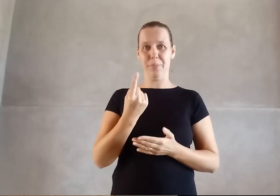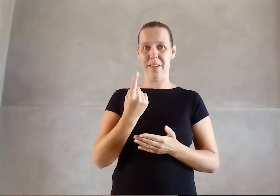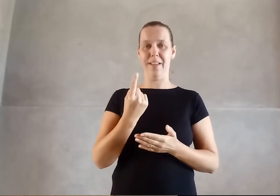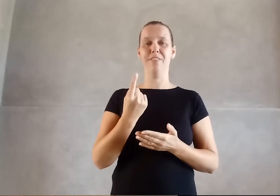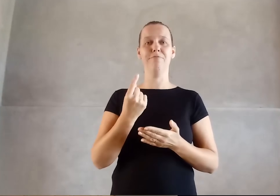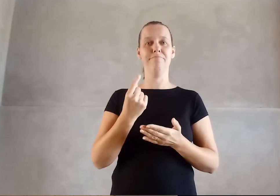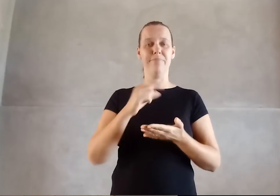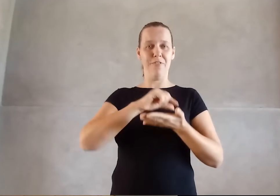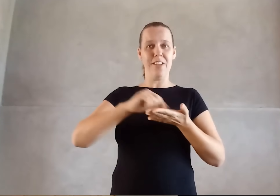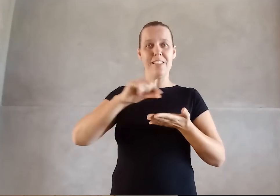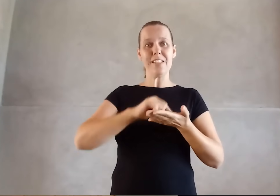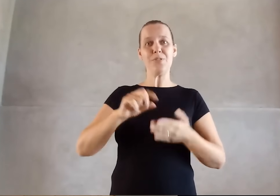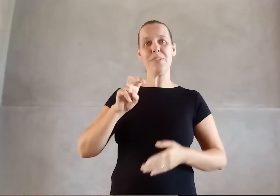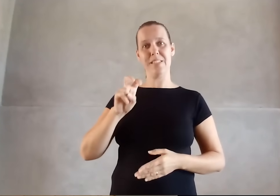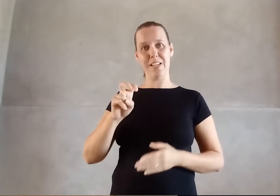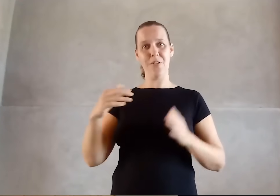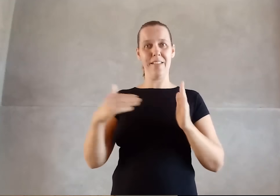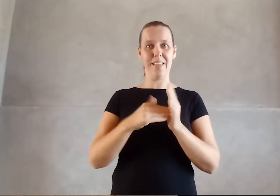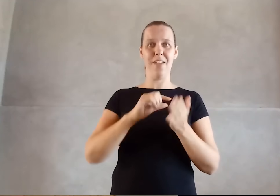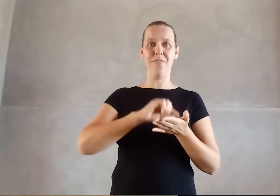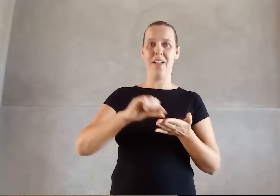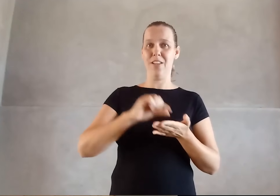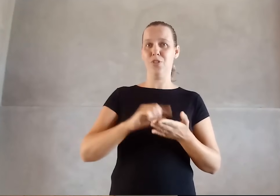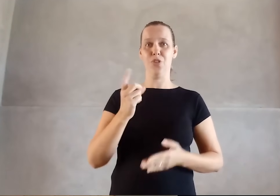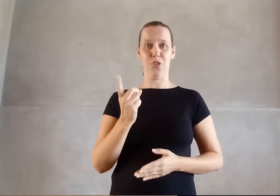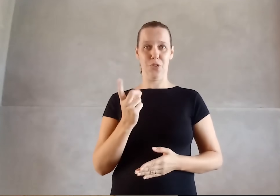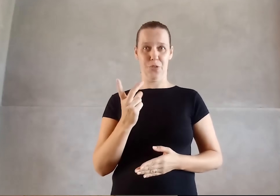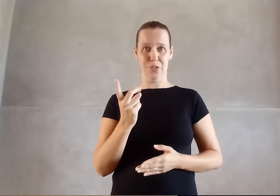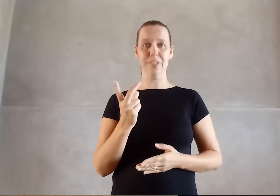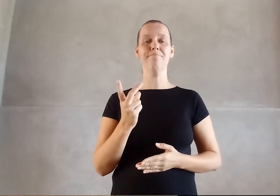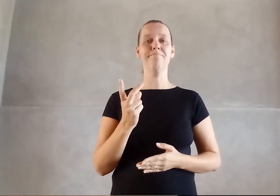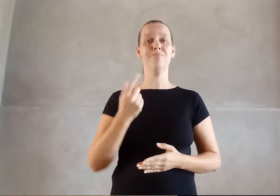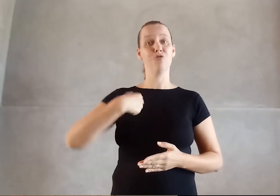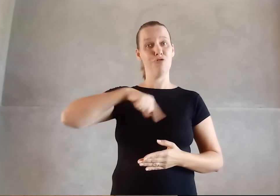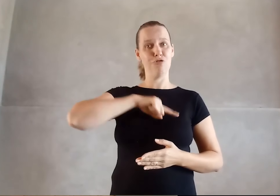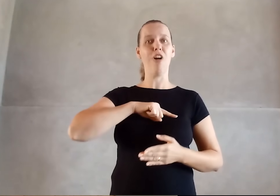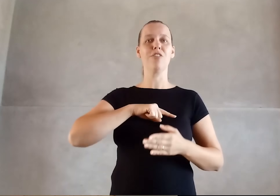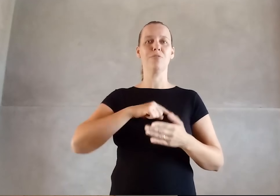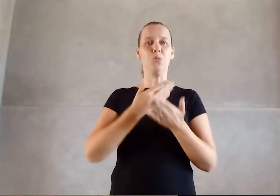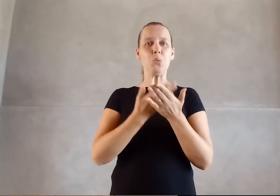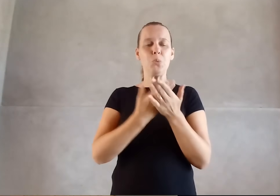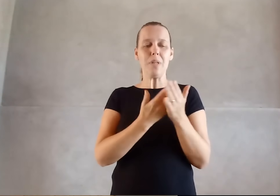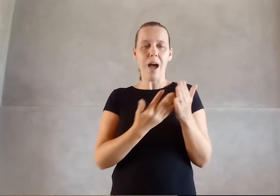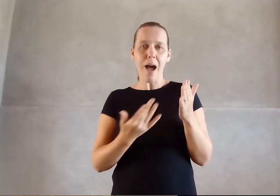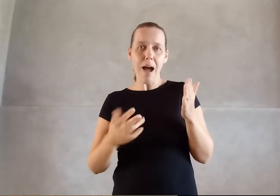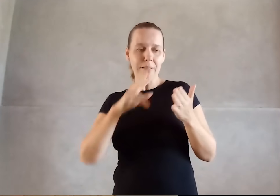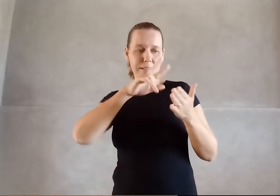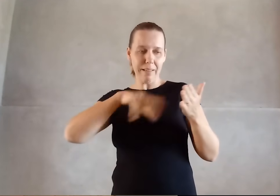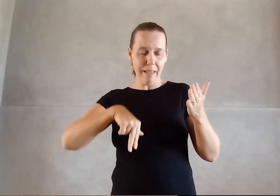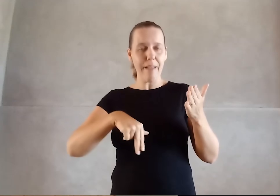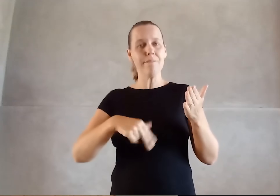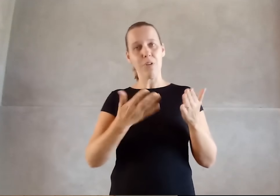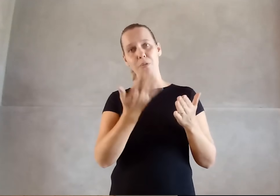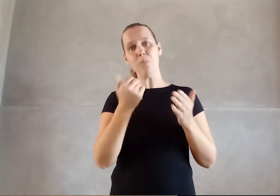crescimento. Então, o texto lá de Tiago, capítulo 1, eu vou ler versículos 5